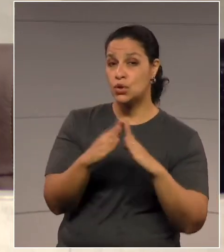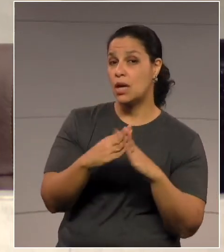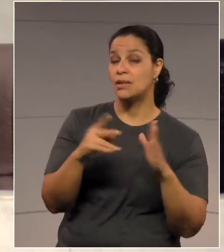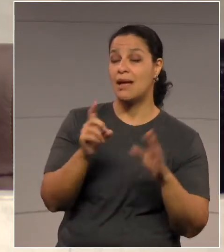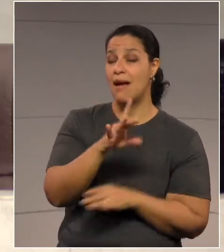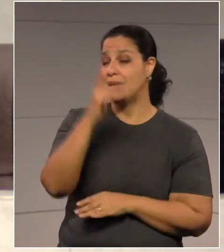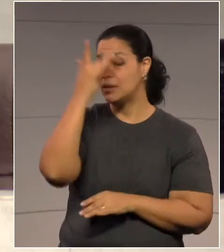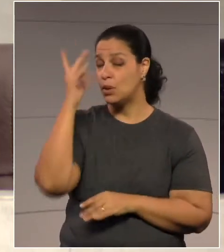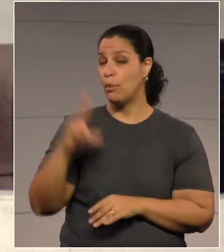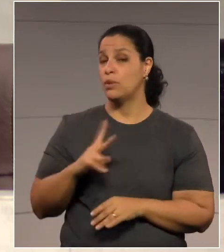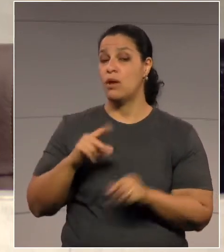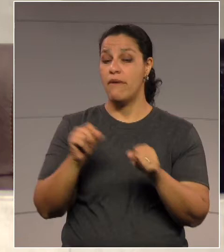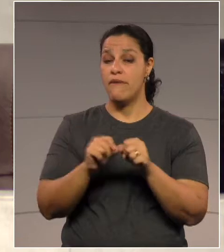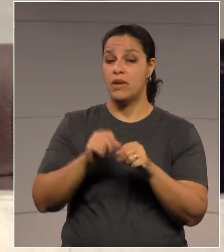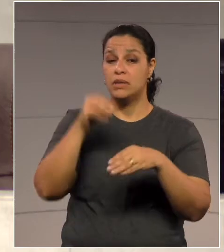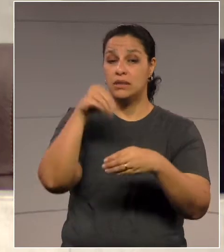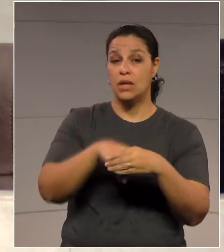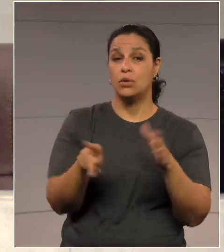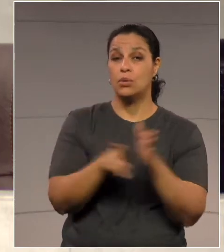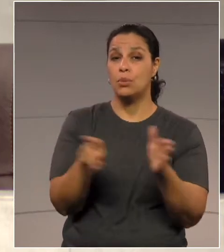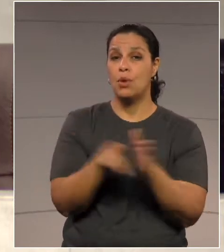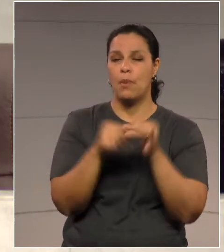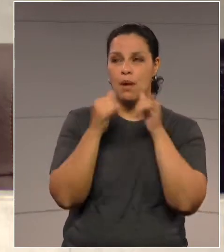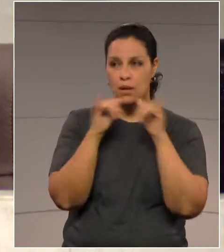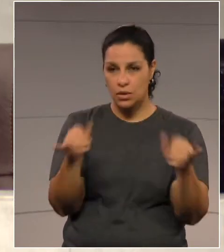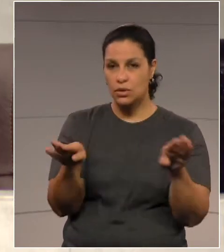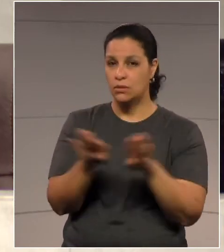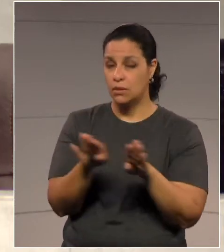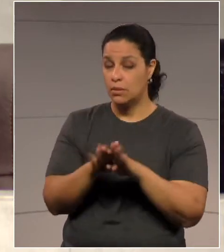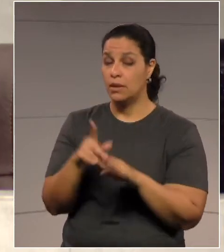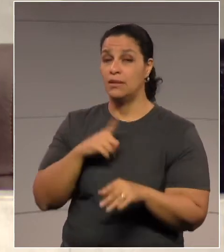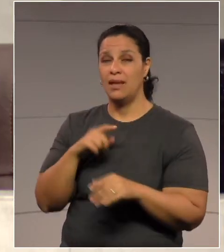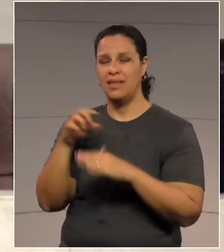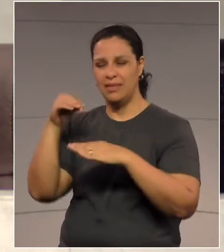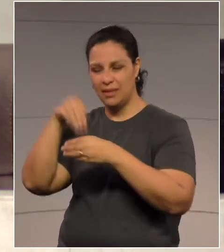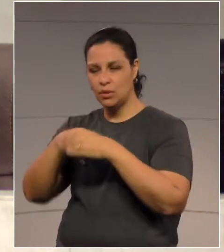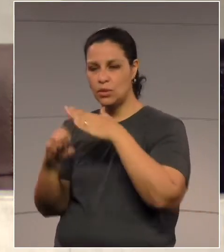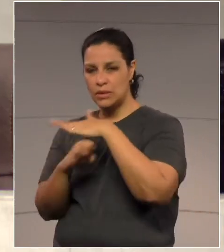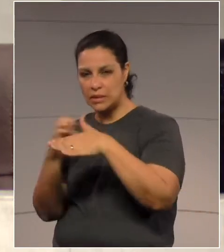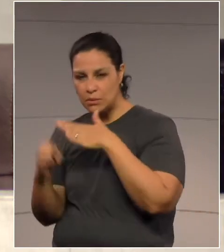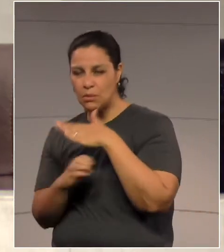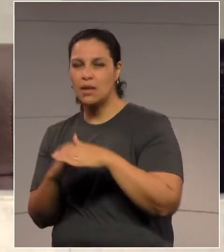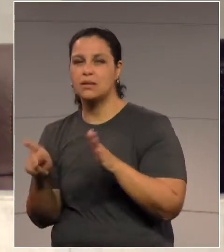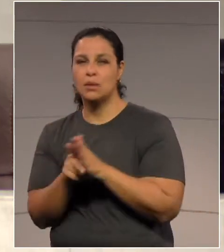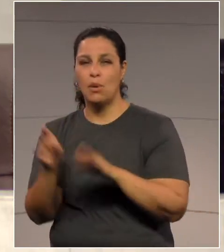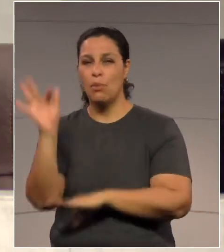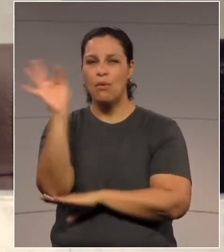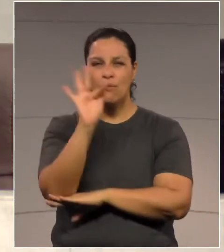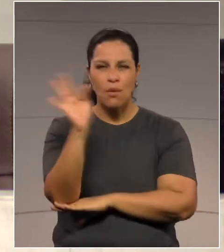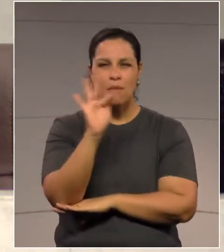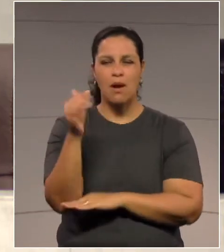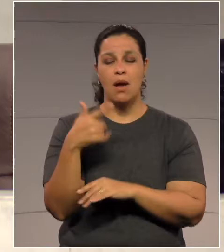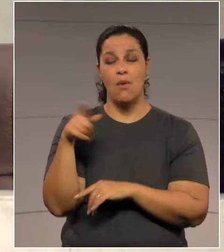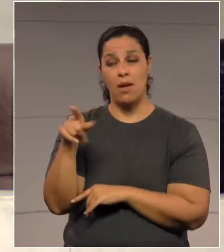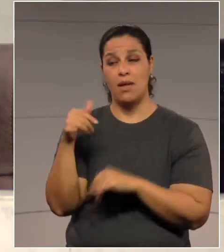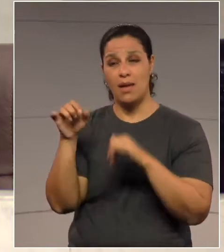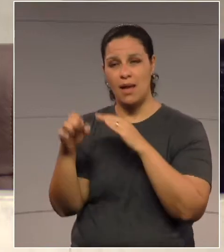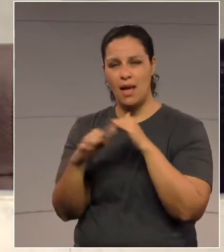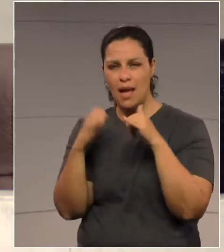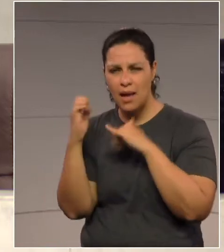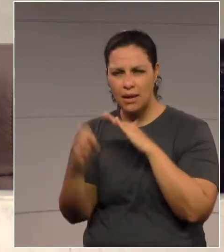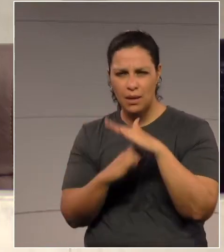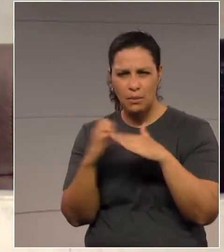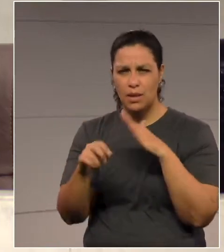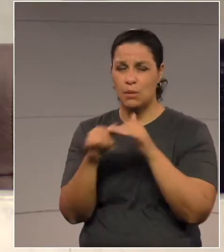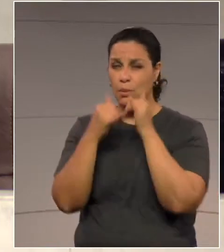dentro das empresas. Então, o ativo energia formal, né, que a empresa de energia,